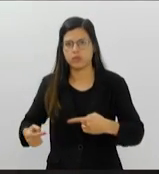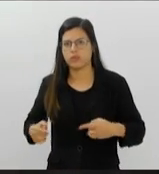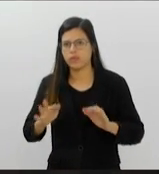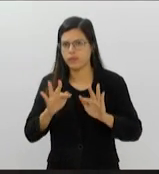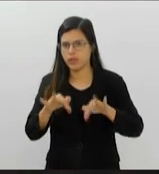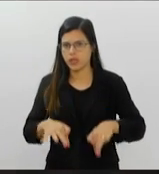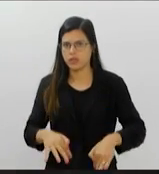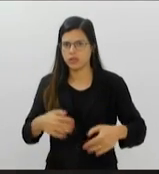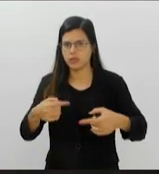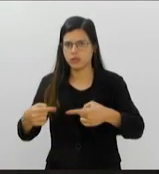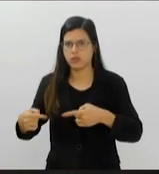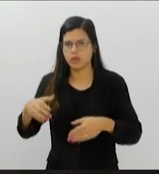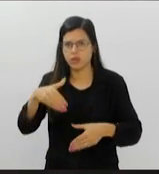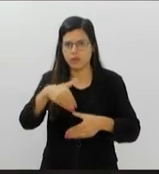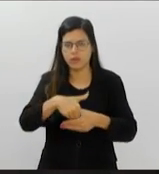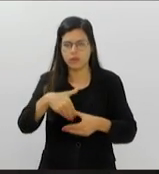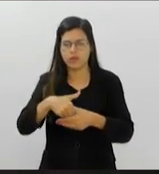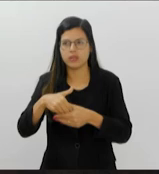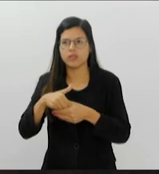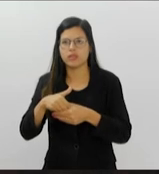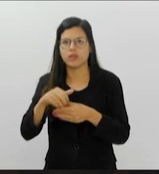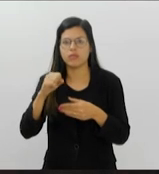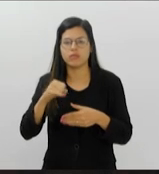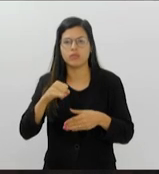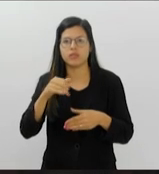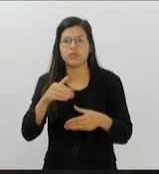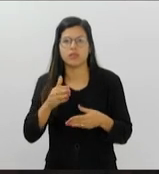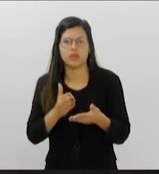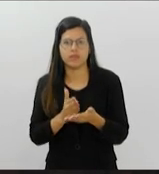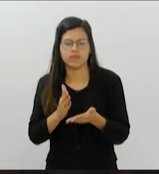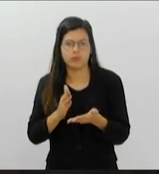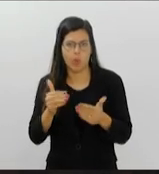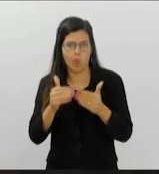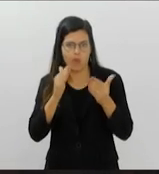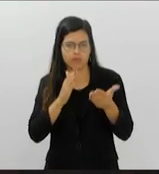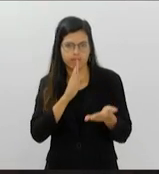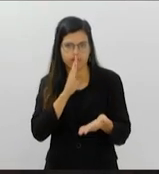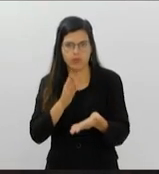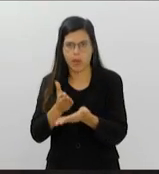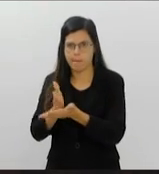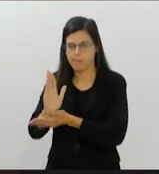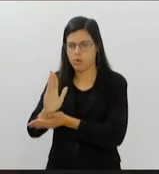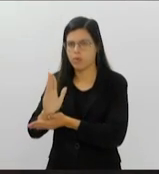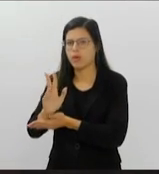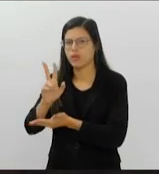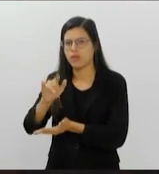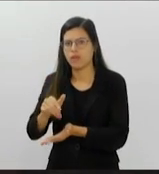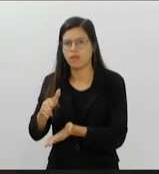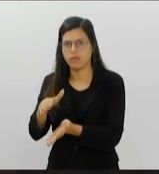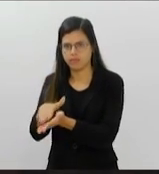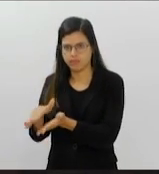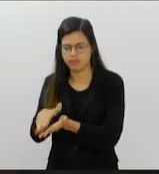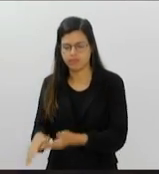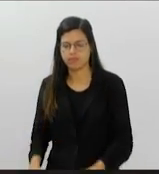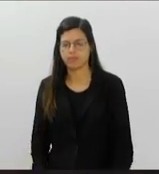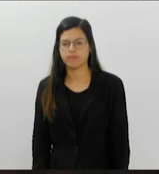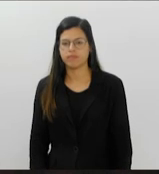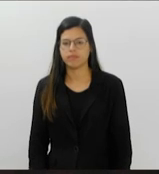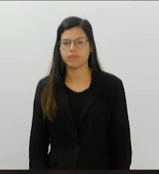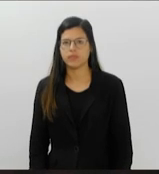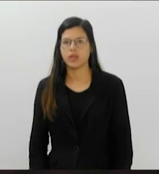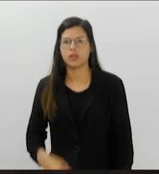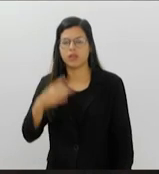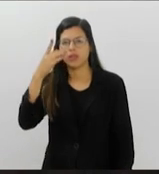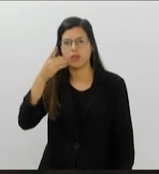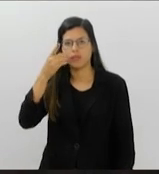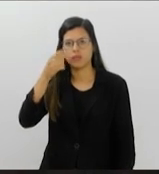a discussão. Em votação, os senhores que aprovam permaneçam como estão. Aprovado, vai a promulgação. Senhor presidente. Deputado